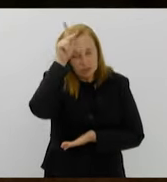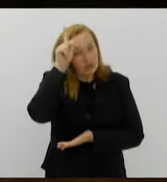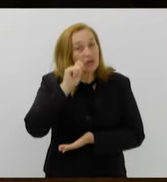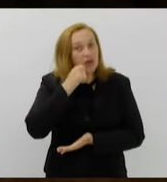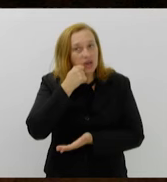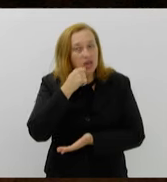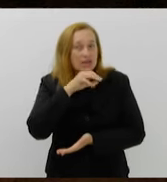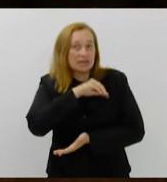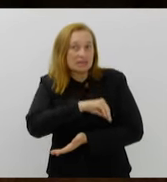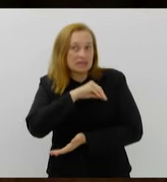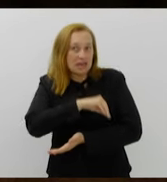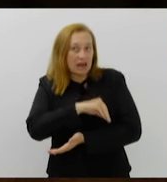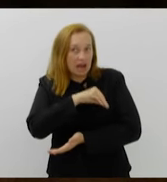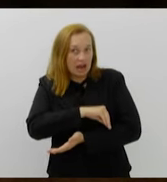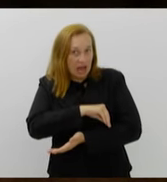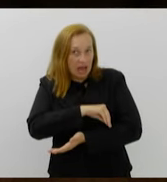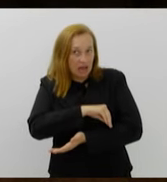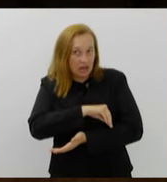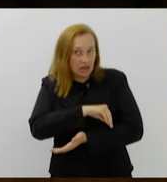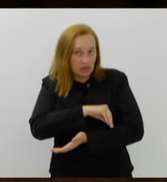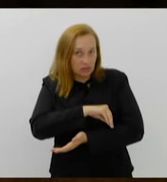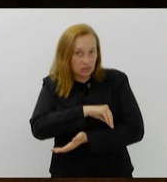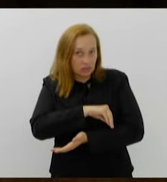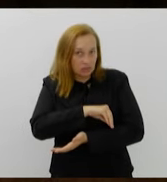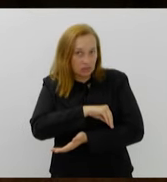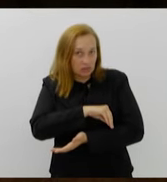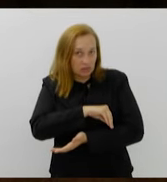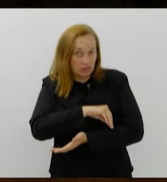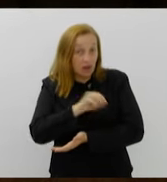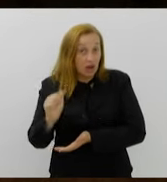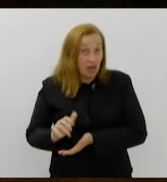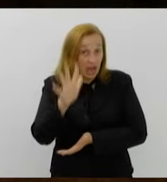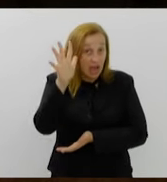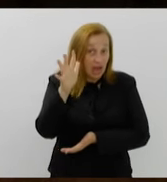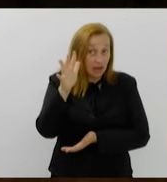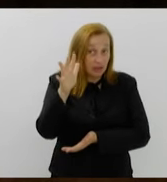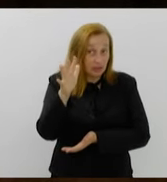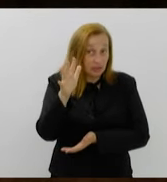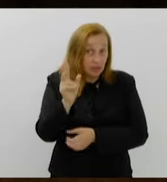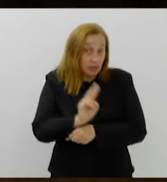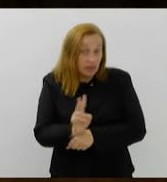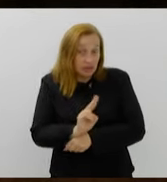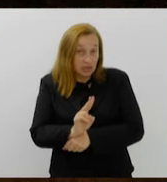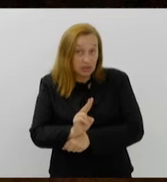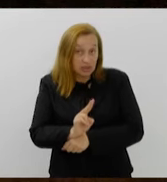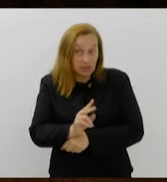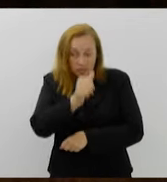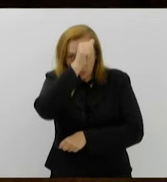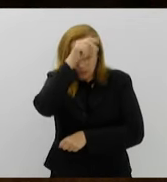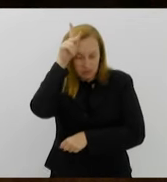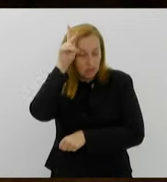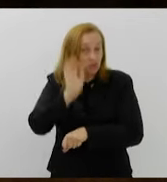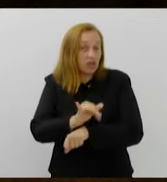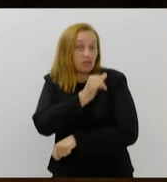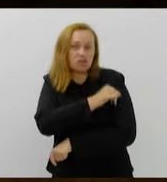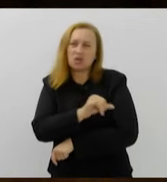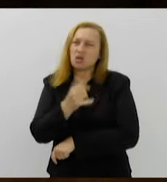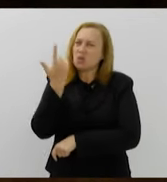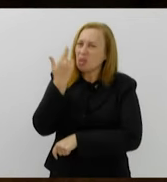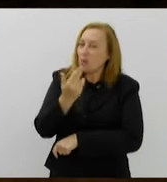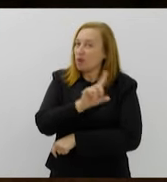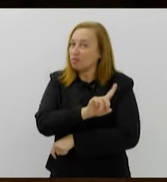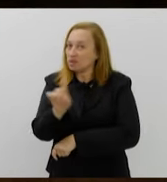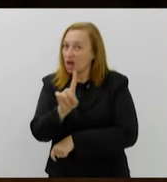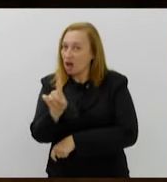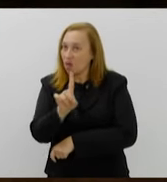salário de Marajá para Coronel e agente de segurança na Prefeitura do Rio de Janeiro não é algo inum